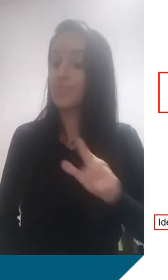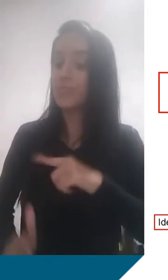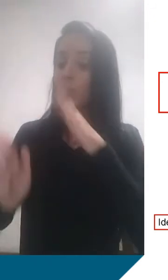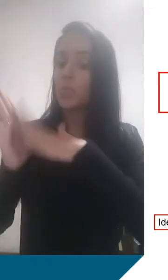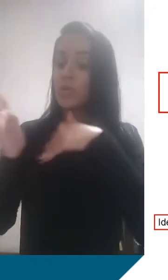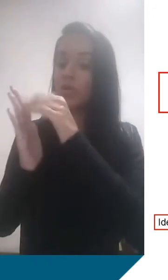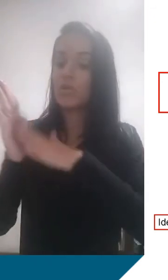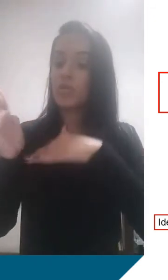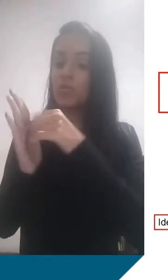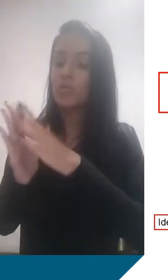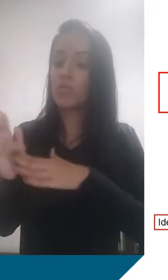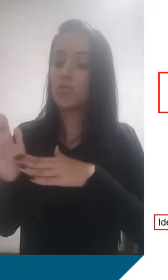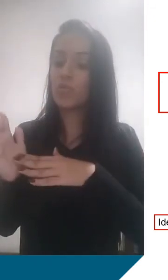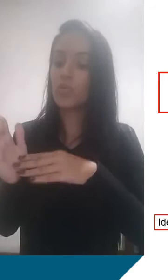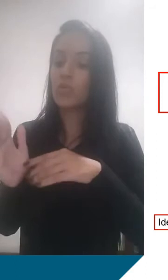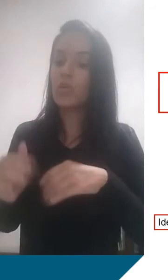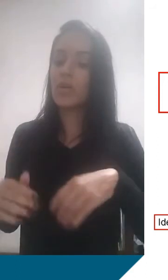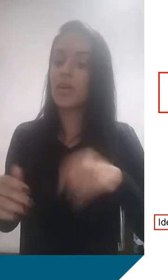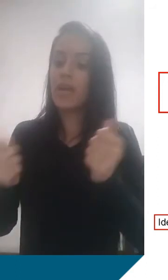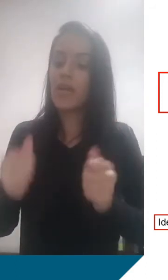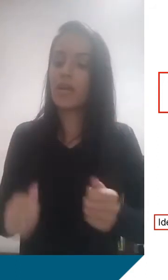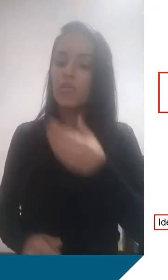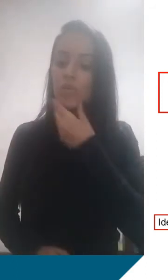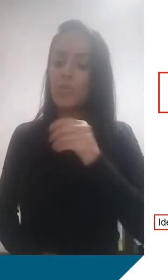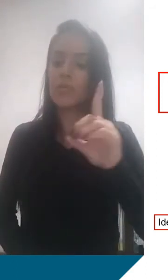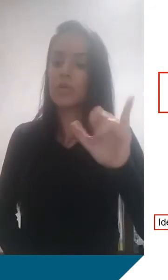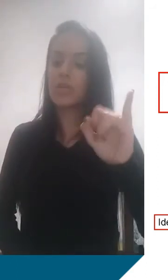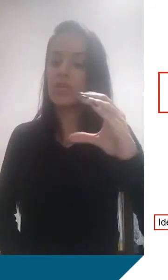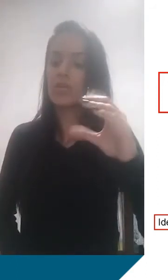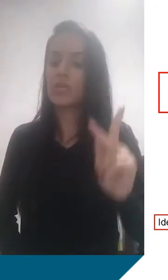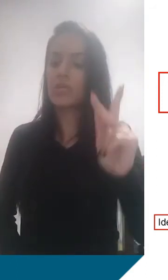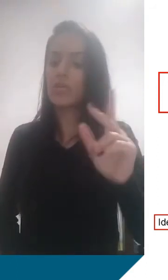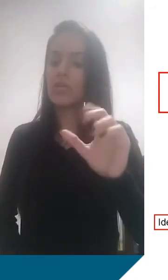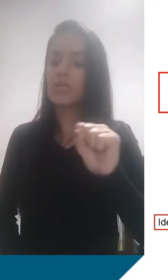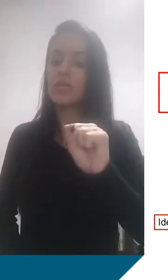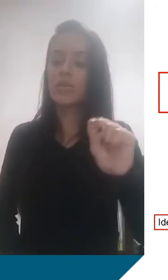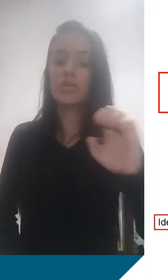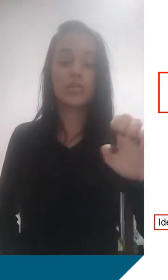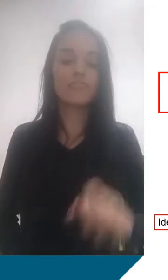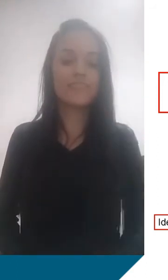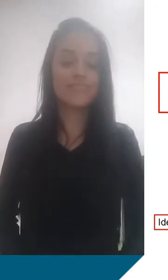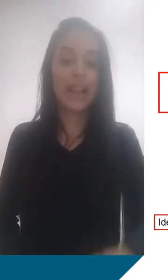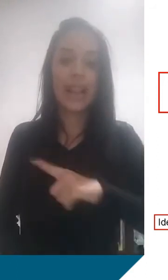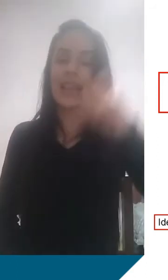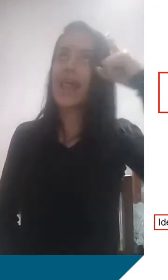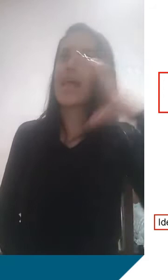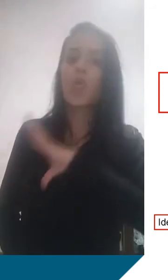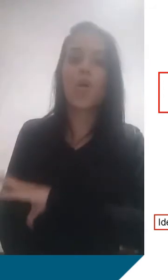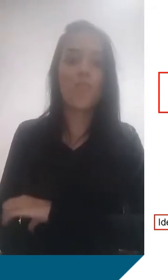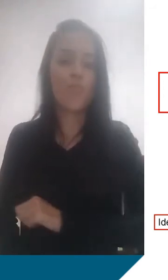uma pintura de Dixie que tem essa idealização do amor, onde há todo